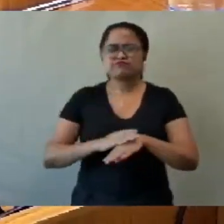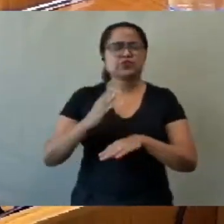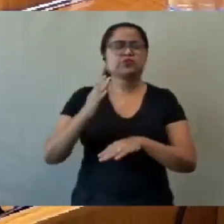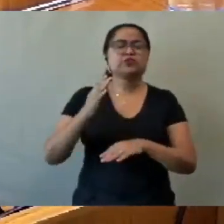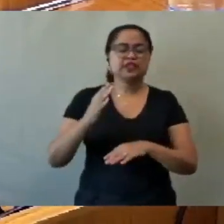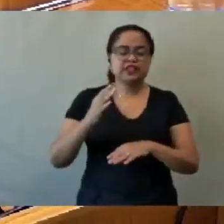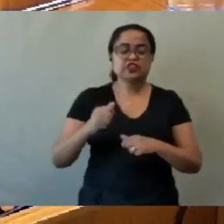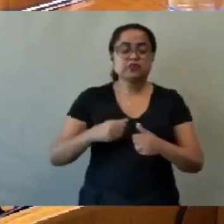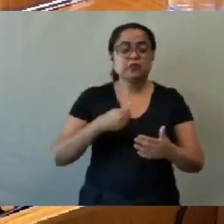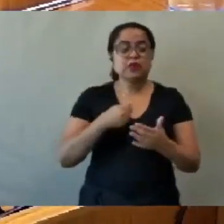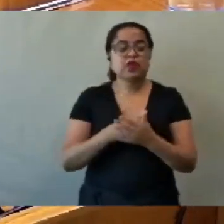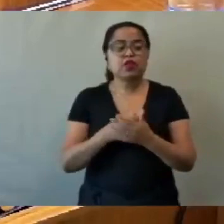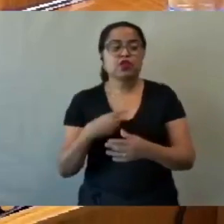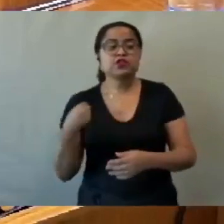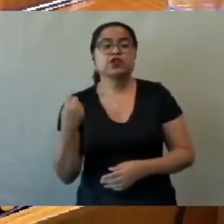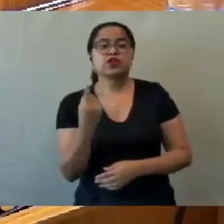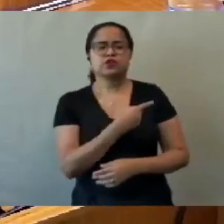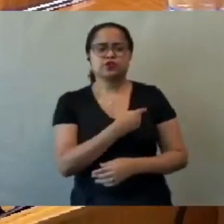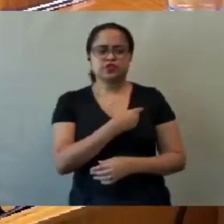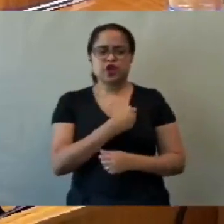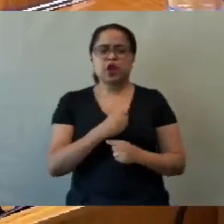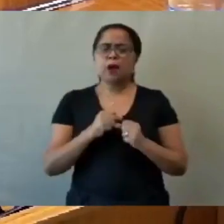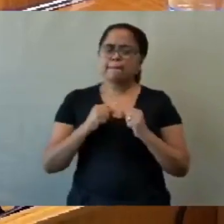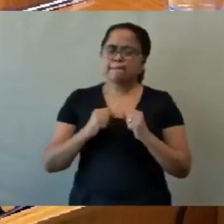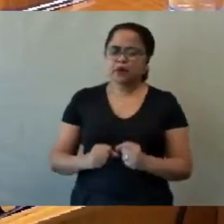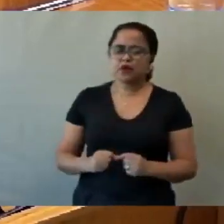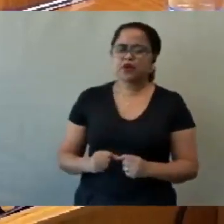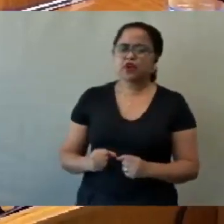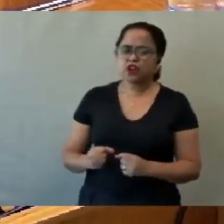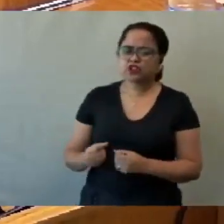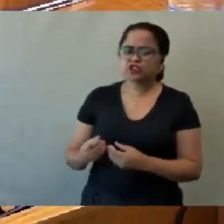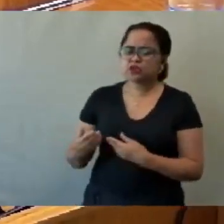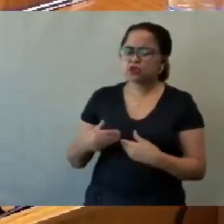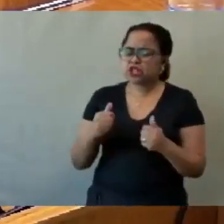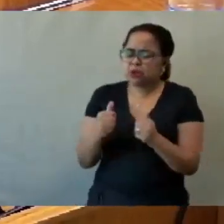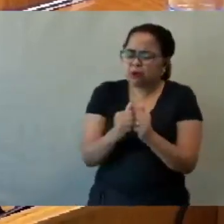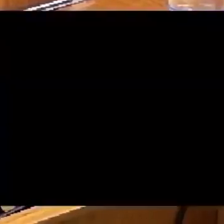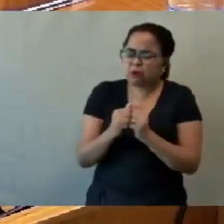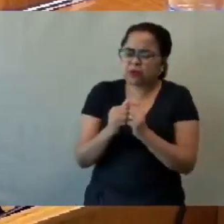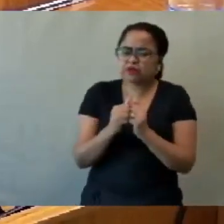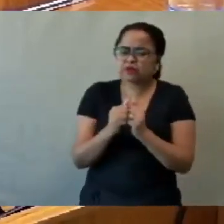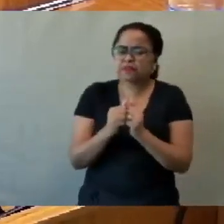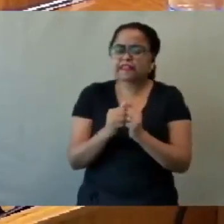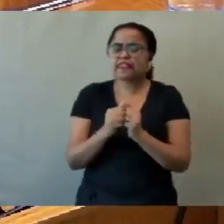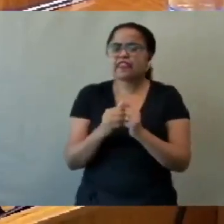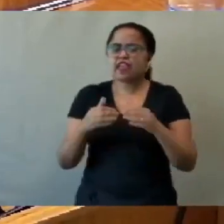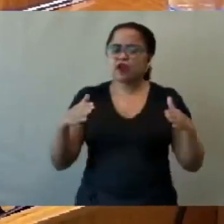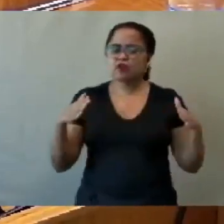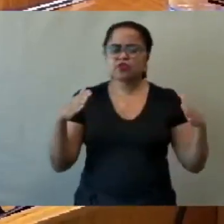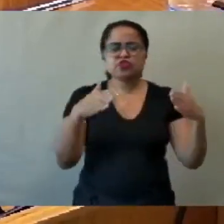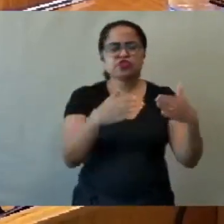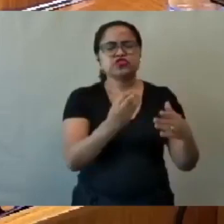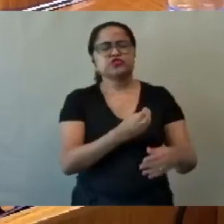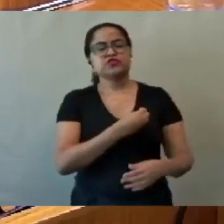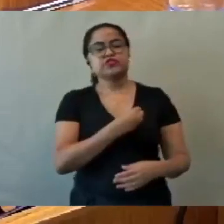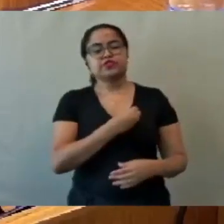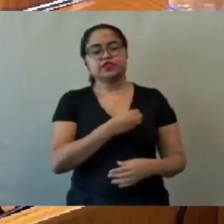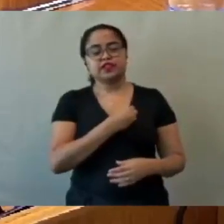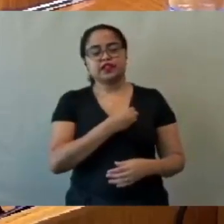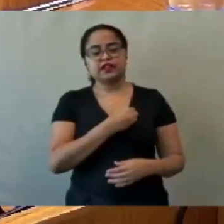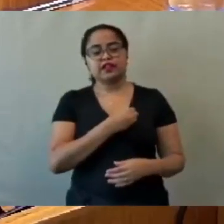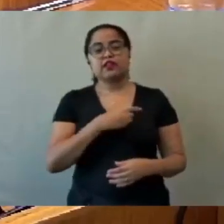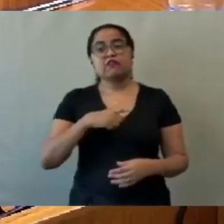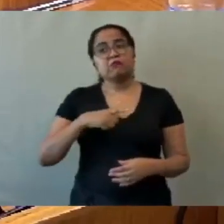nossa luta. Então, podem contar comigo. É uma missão de vida. Eu estava confortável na sala de